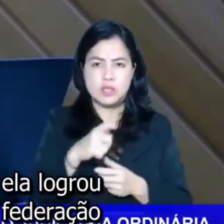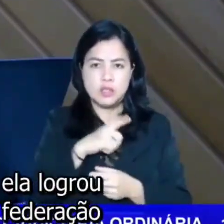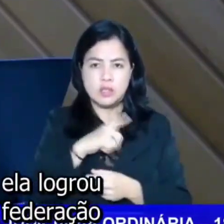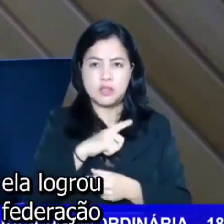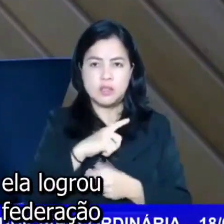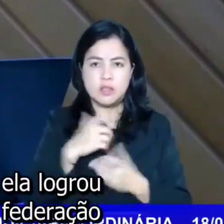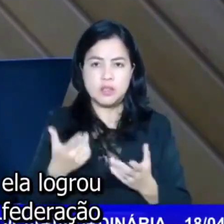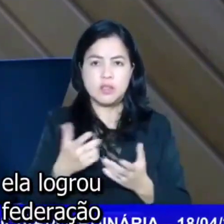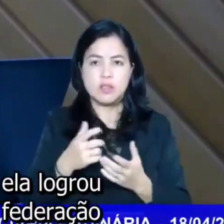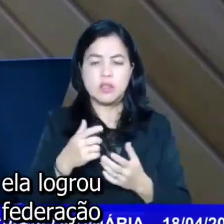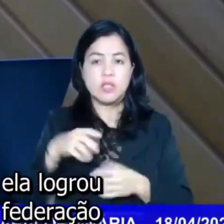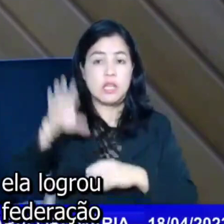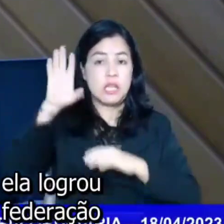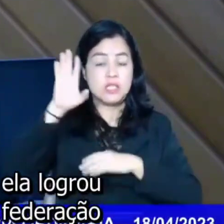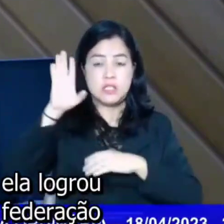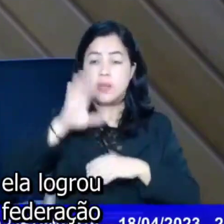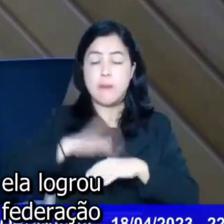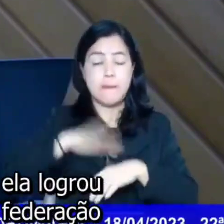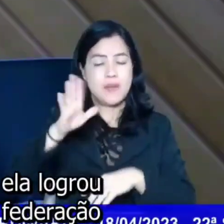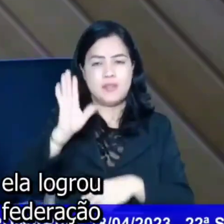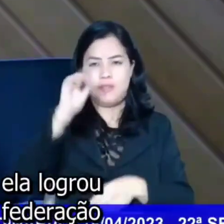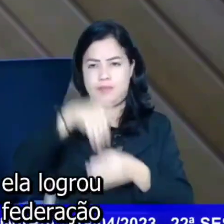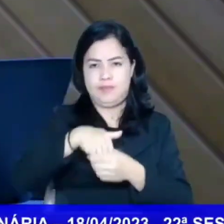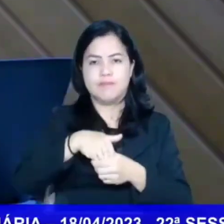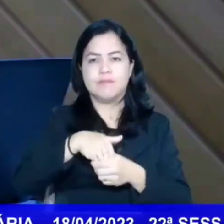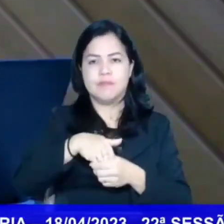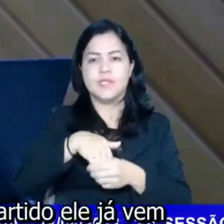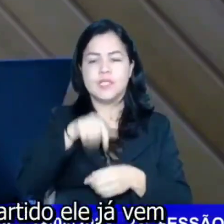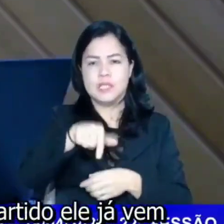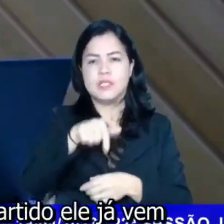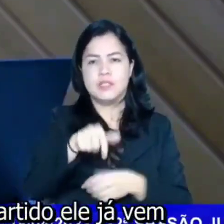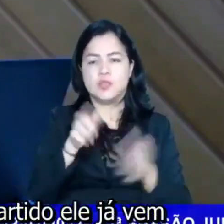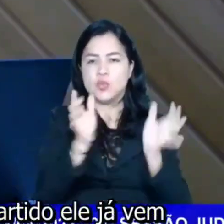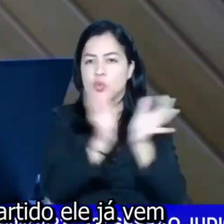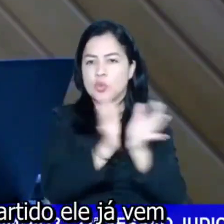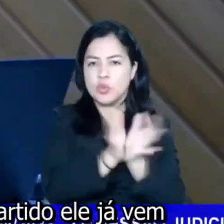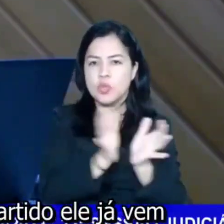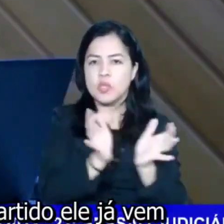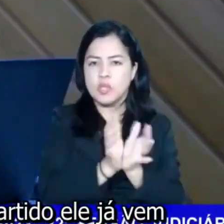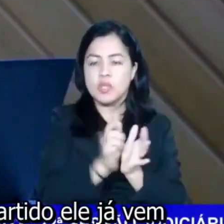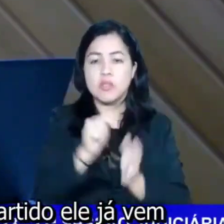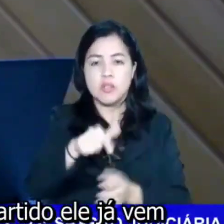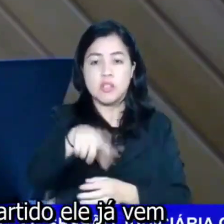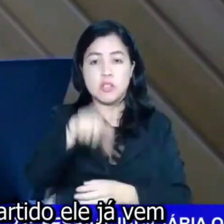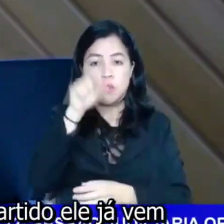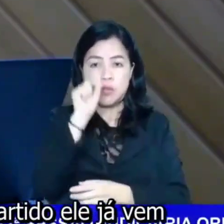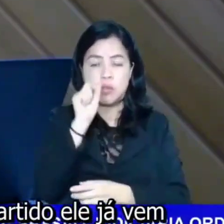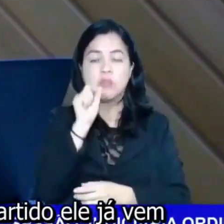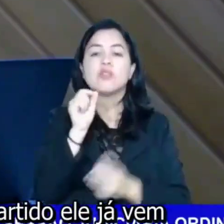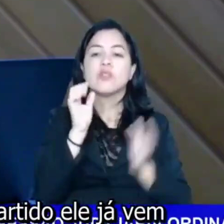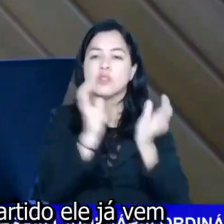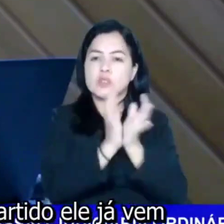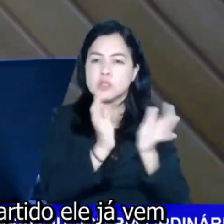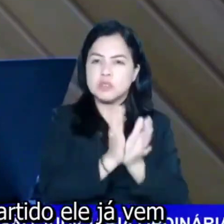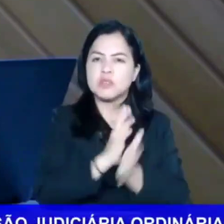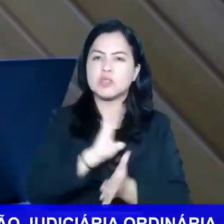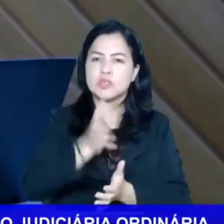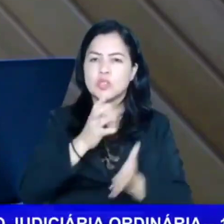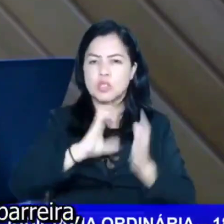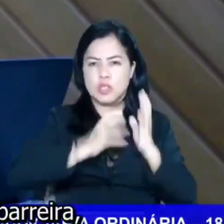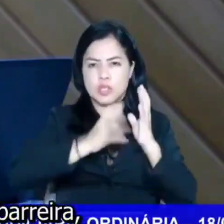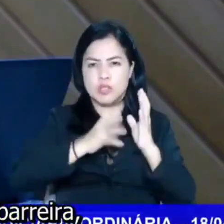êxito, tanto que foi a candidata mais votada da federação. Então, ela foi escolhida dentro de uma federação, o partido ele já